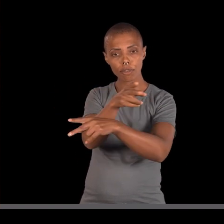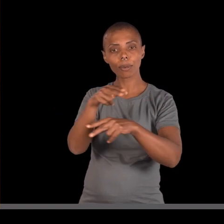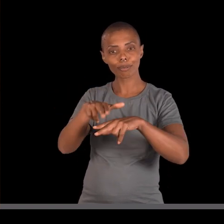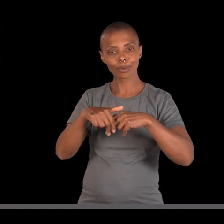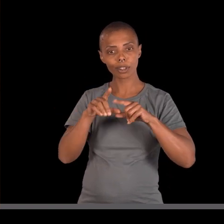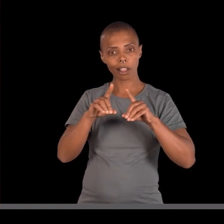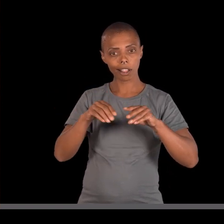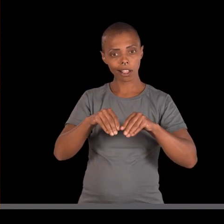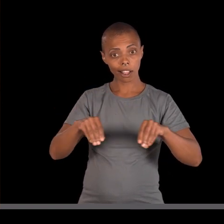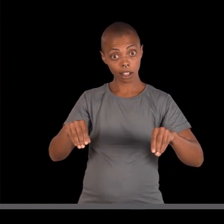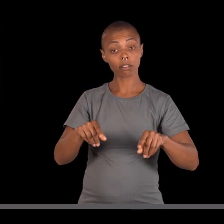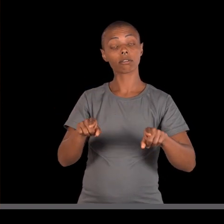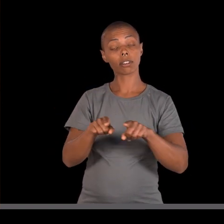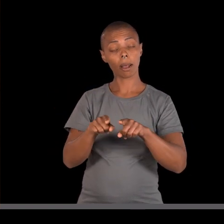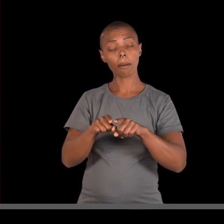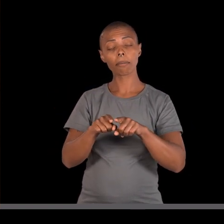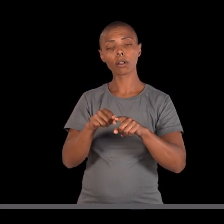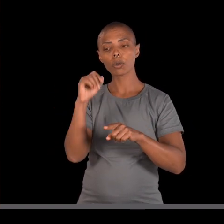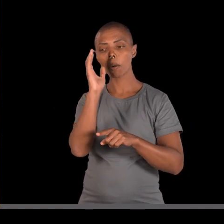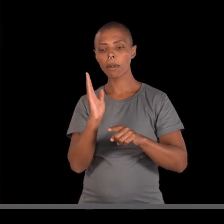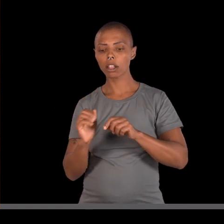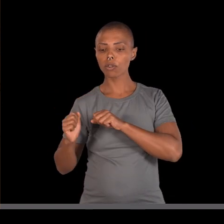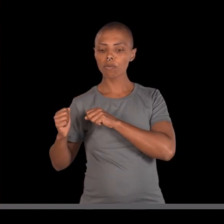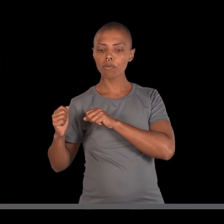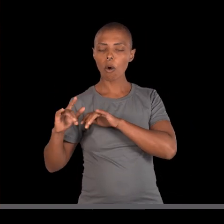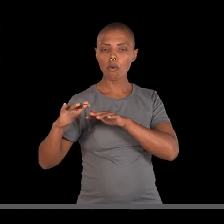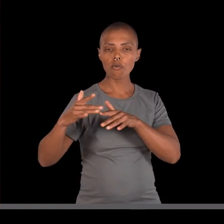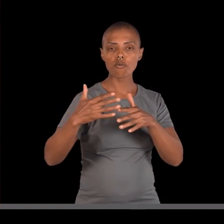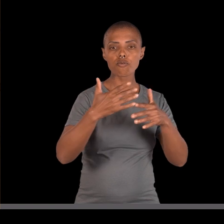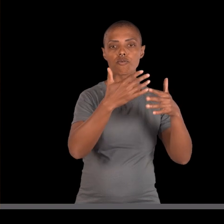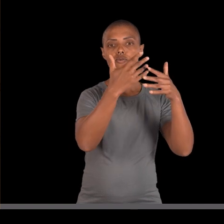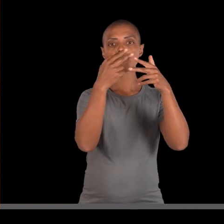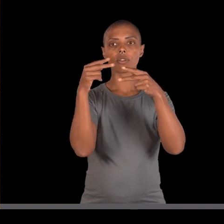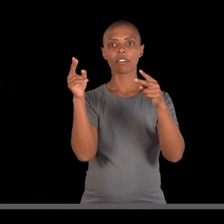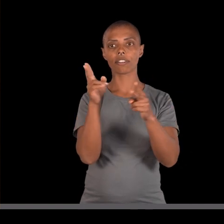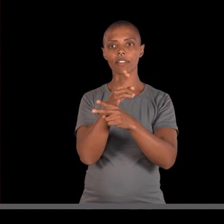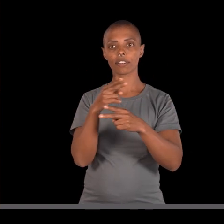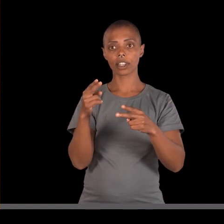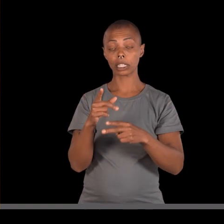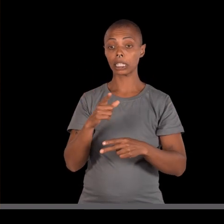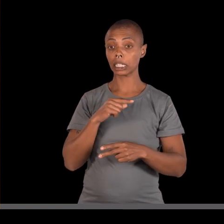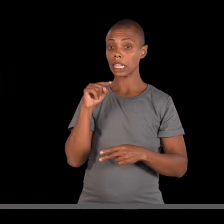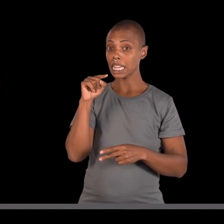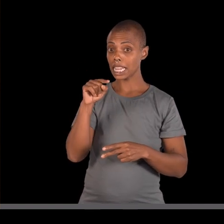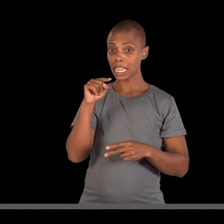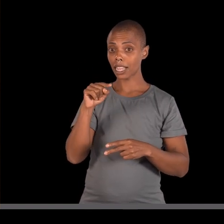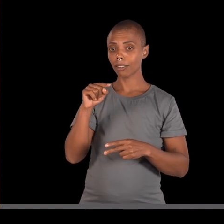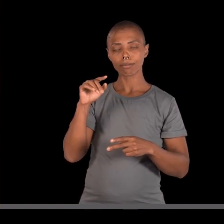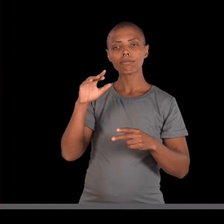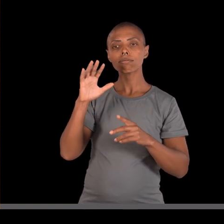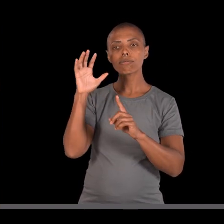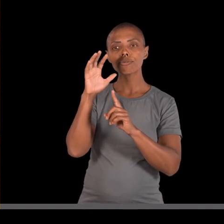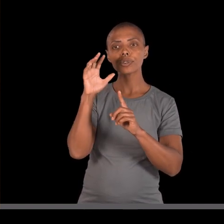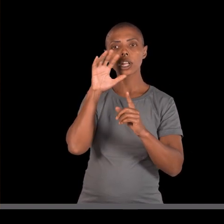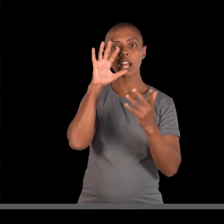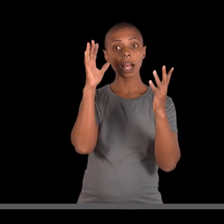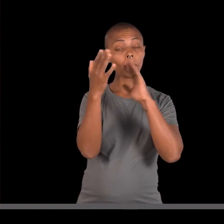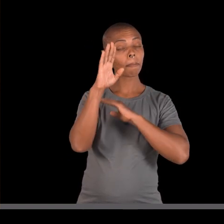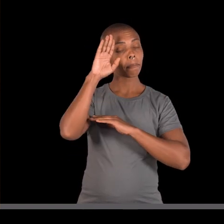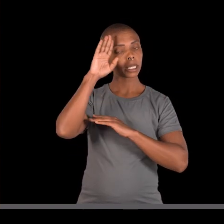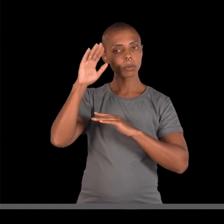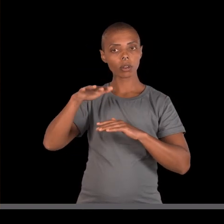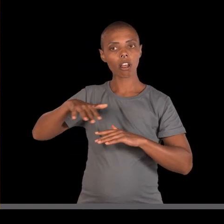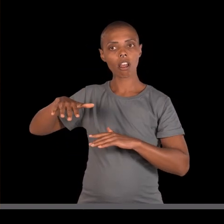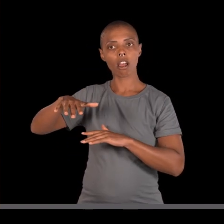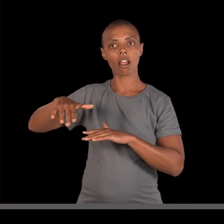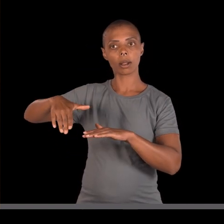do Atacama, e a corrente do Brasil. Tá? Elas interferem na dinâmica climática, especialmente nas